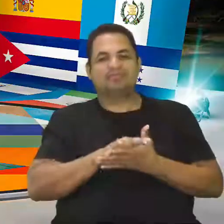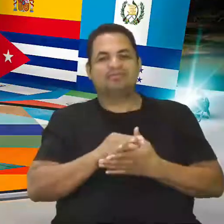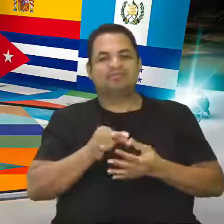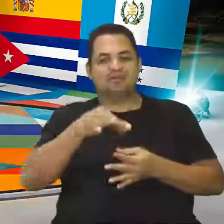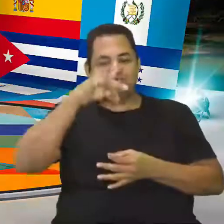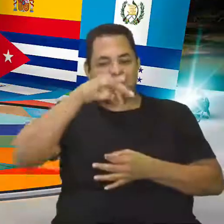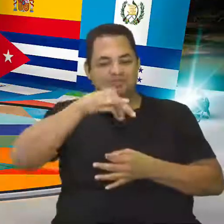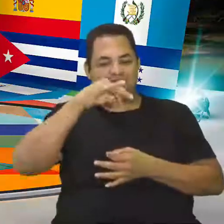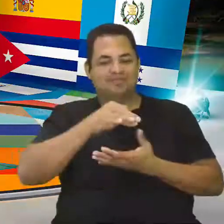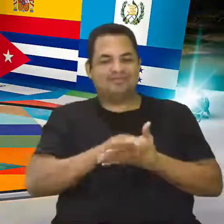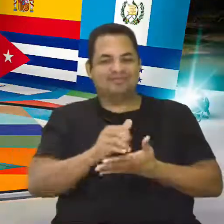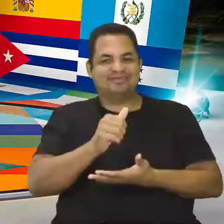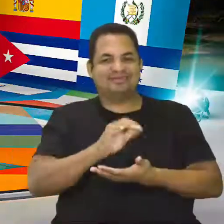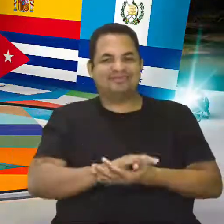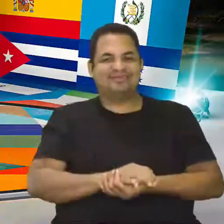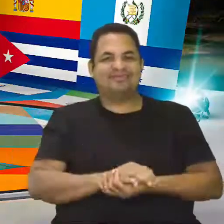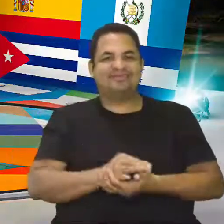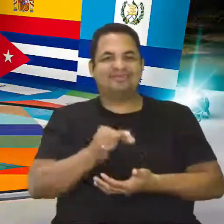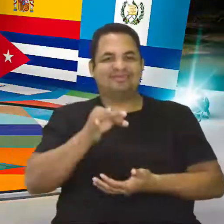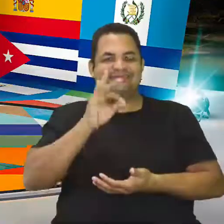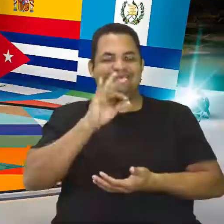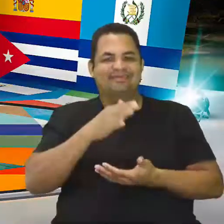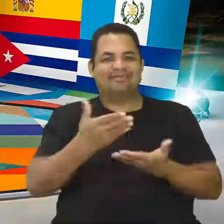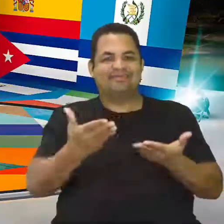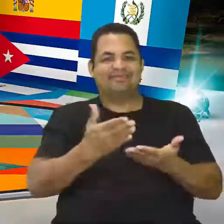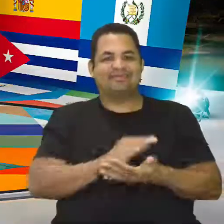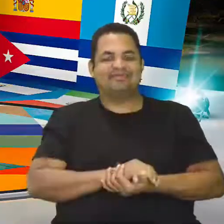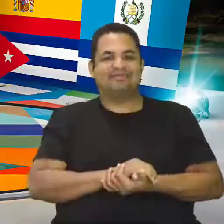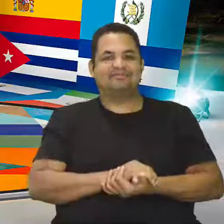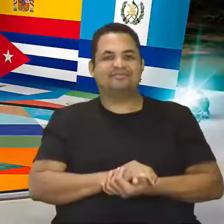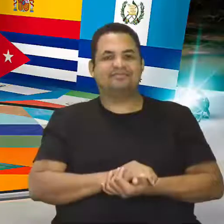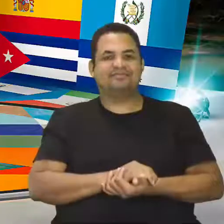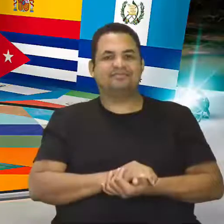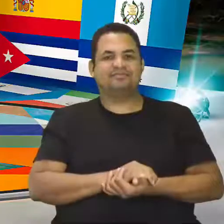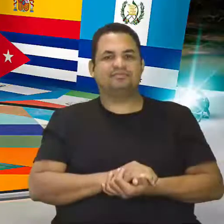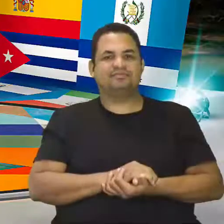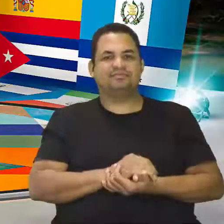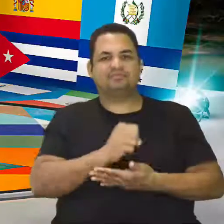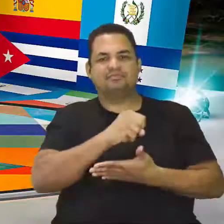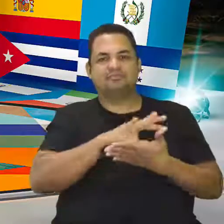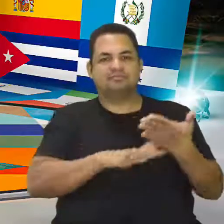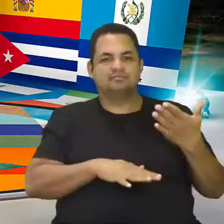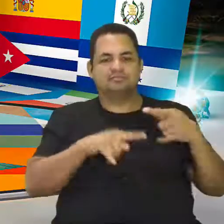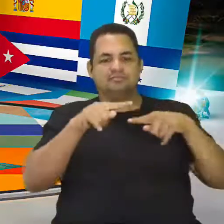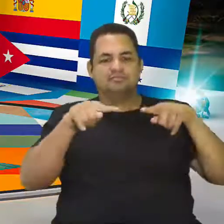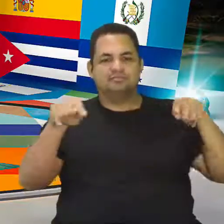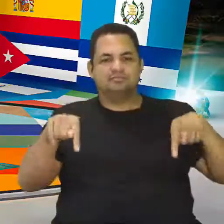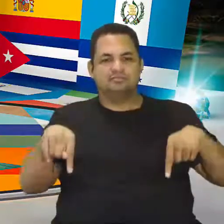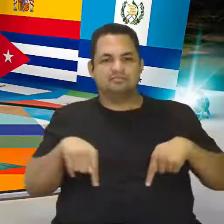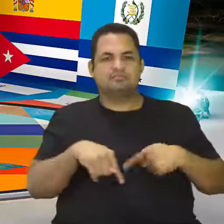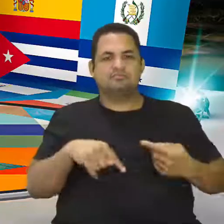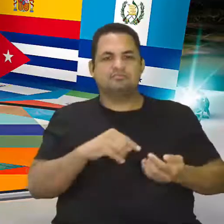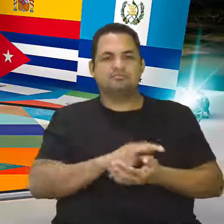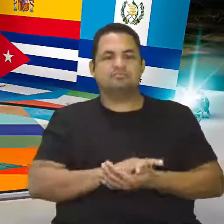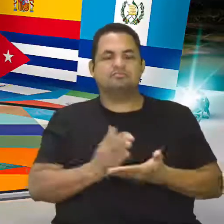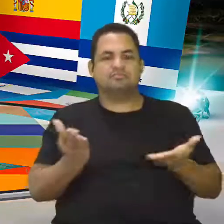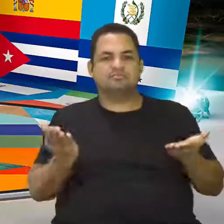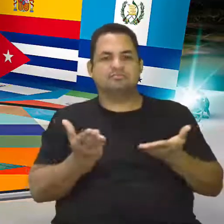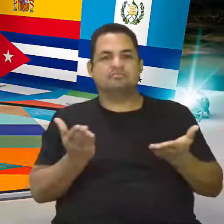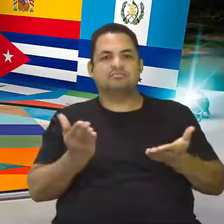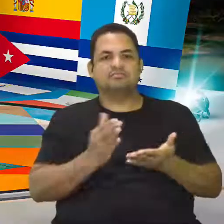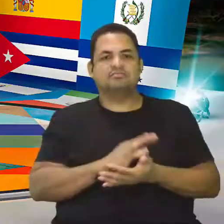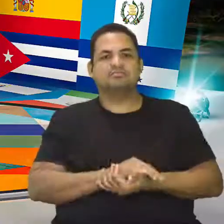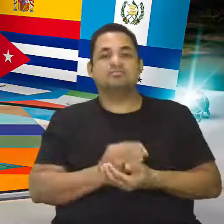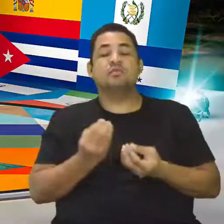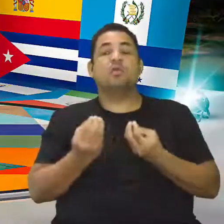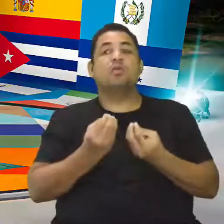paz. Então, galerinha, chegamos na nossa atividade de sala hoje.